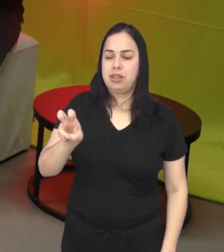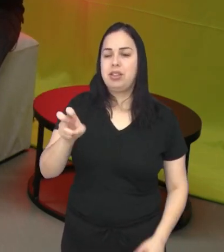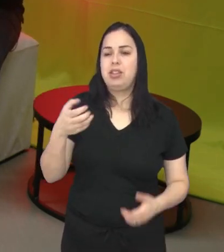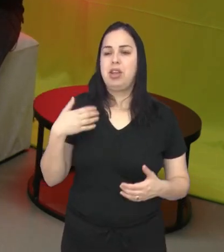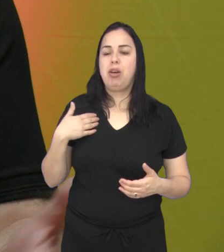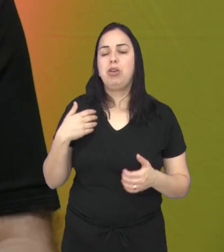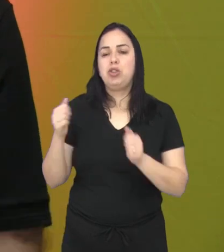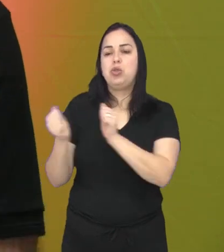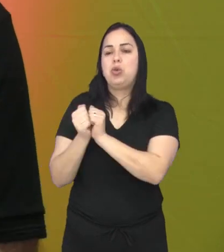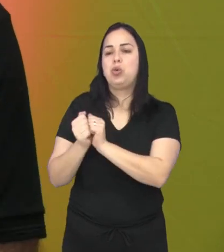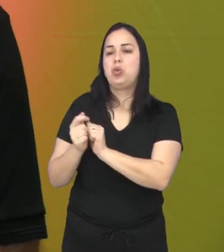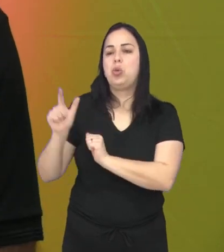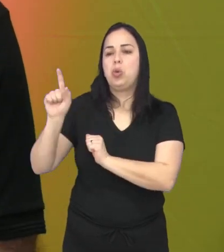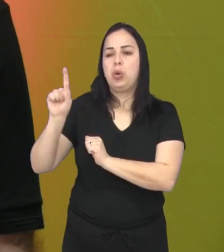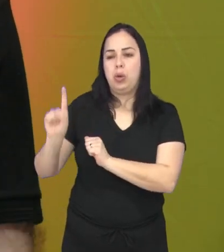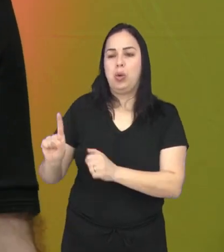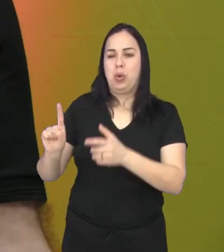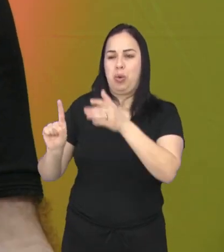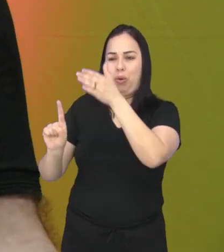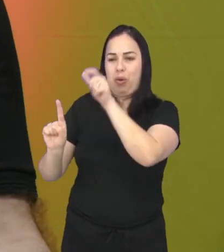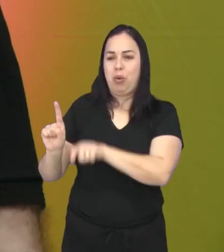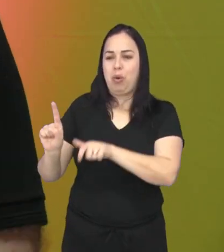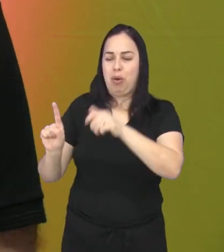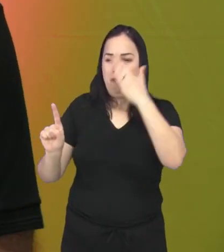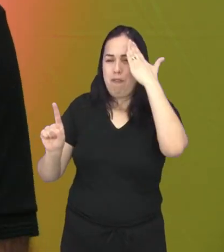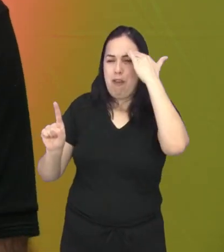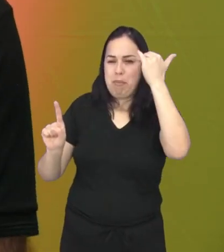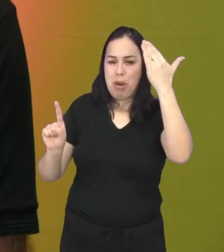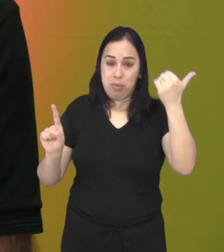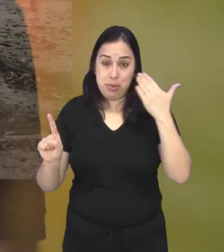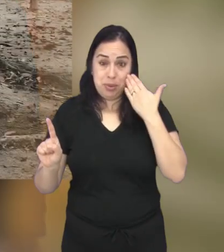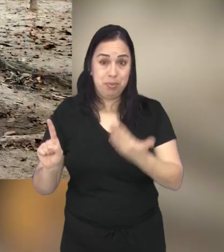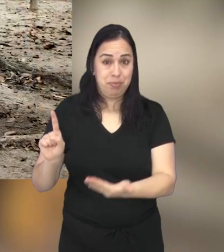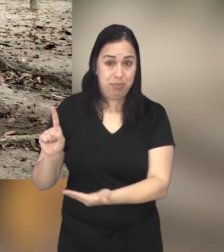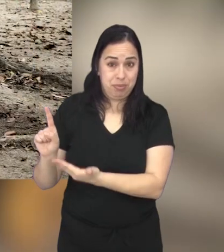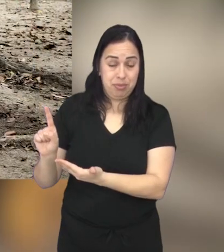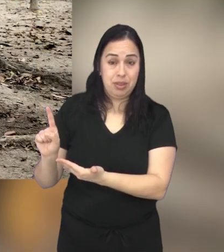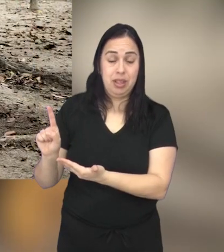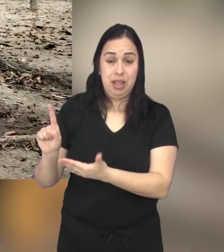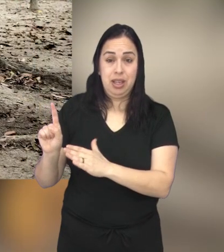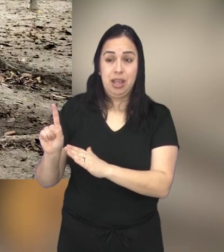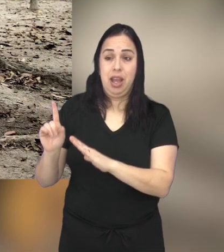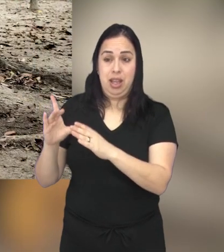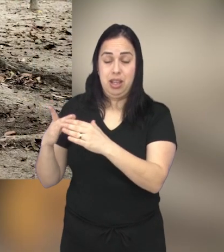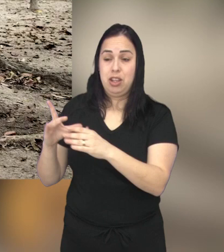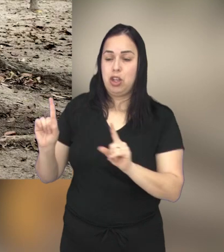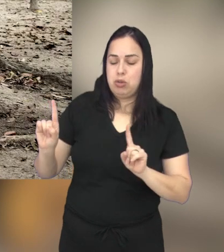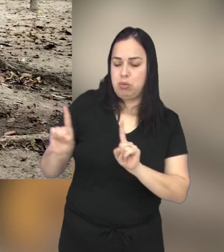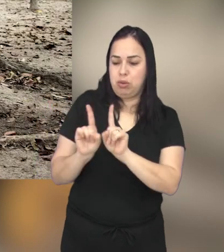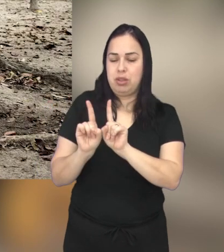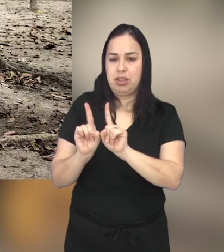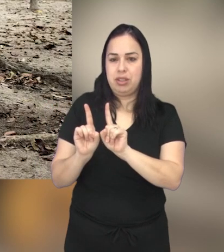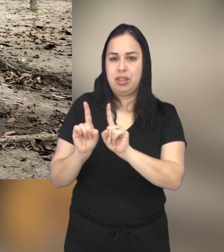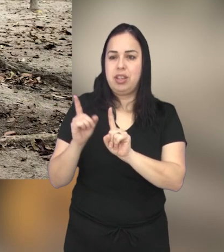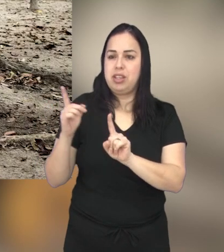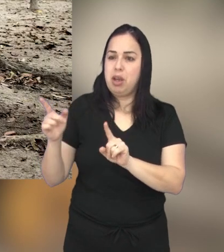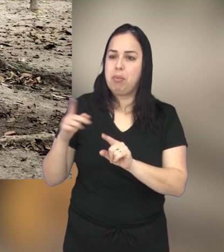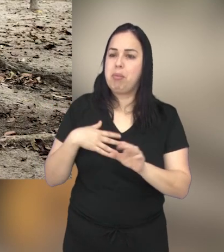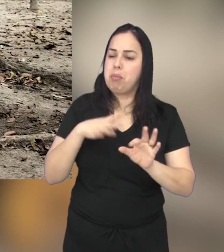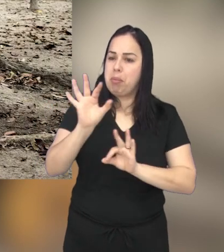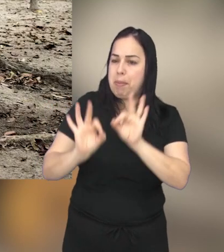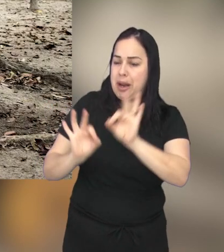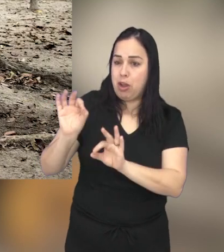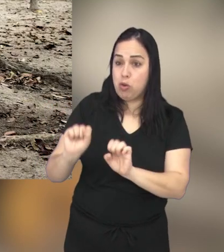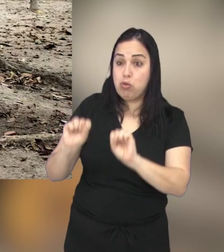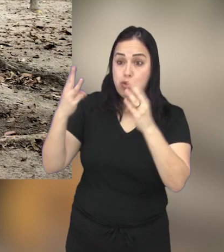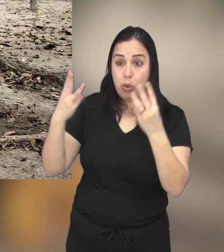queria fazer uma turnê com um artista que é famoso um pouquinho, acredito, que se chama Zé Renato, trabalho com o grupo Boca Livre. Eu montei uma turnê nos